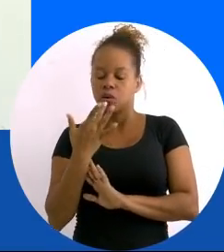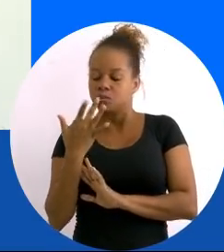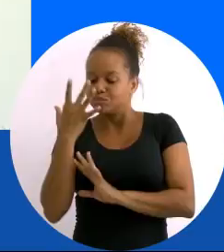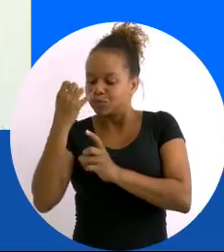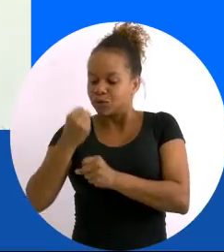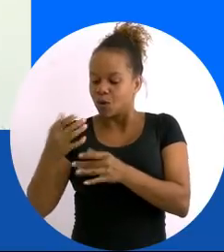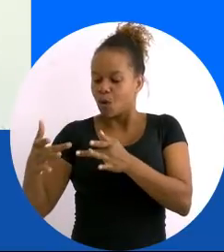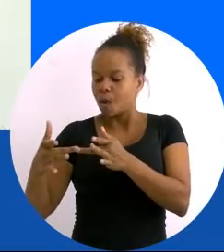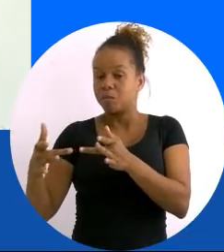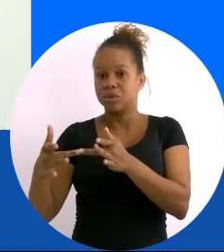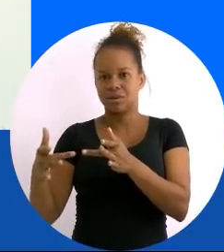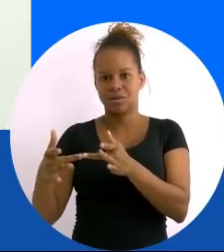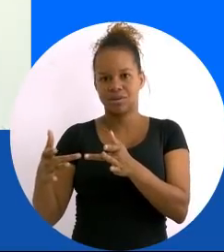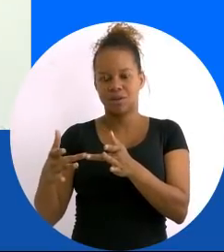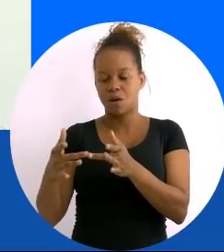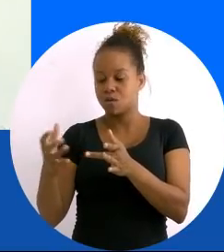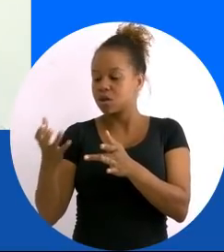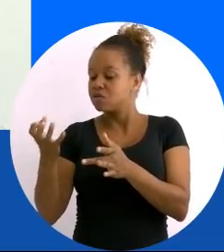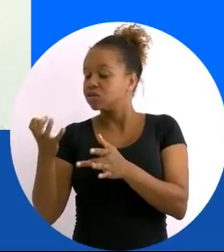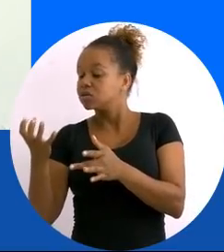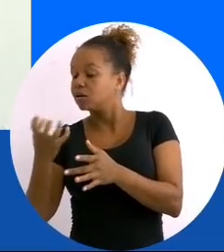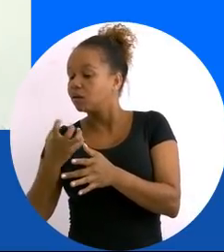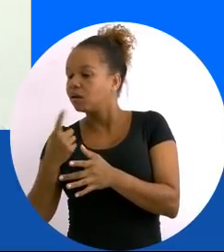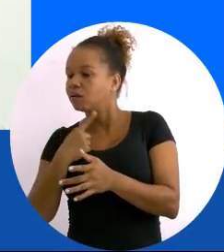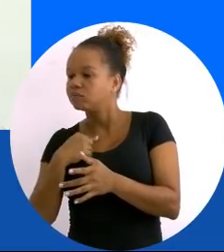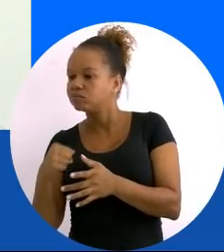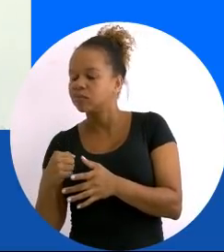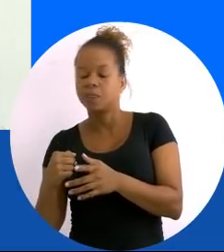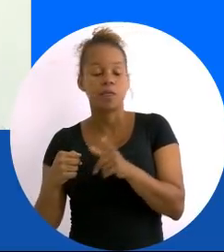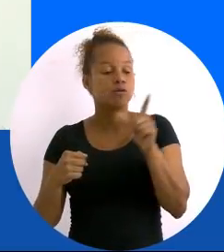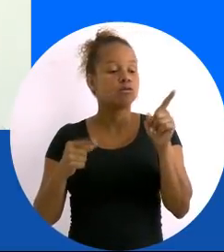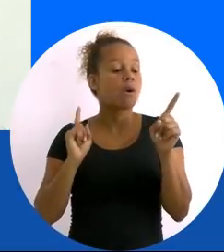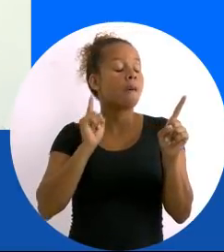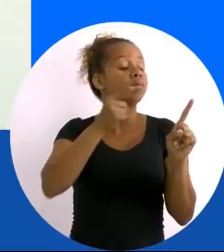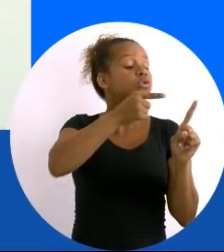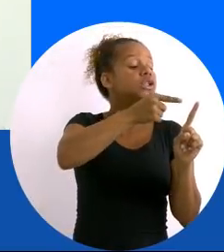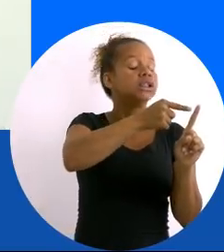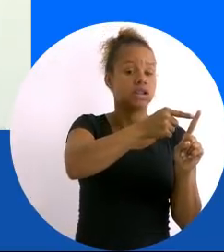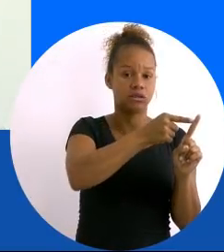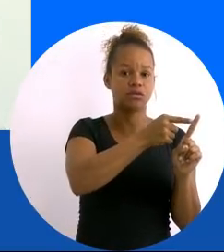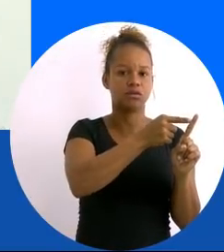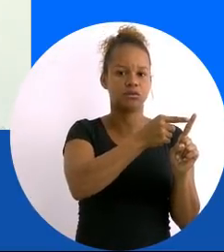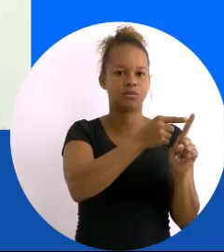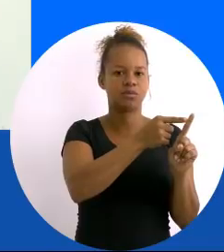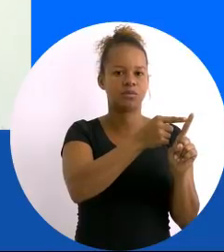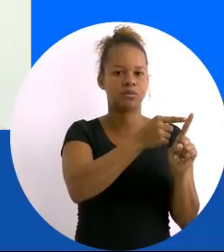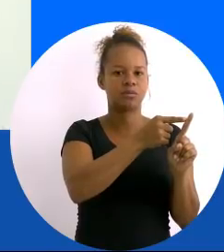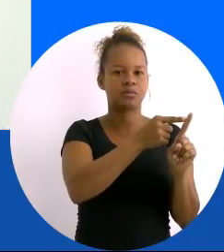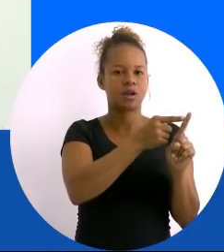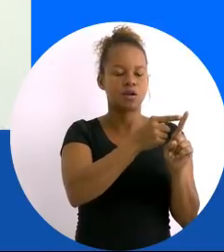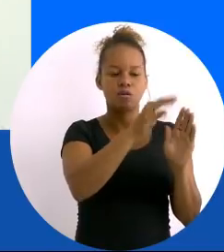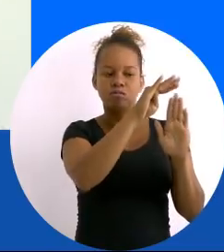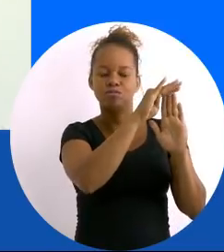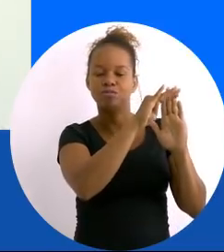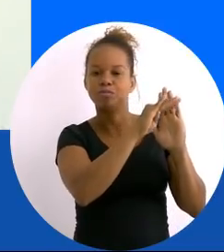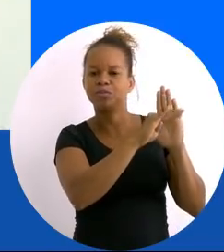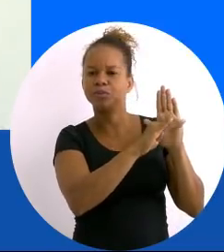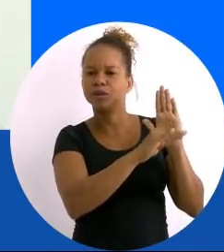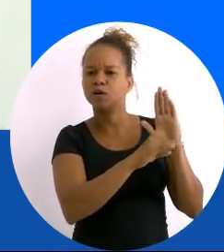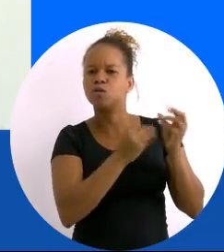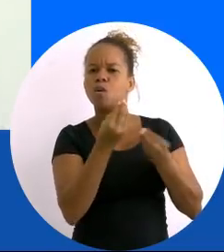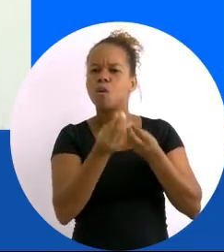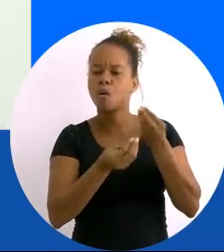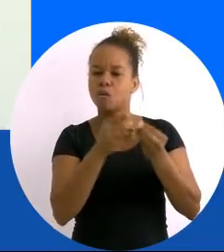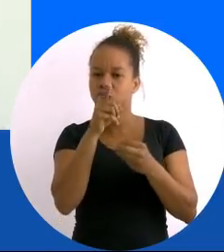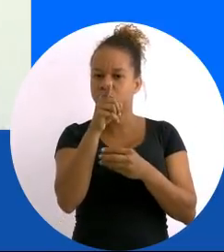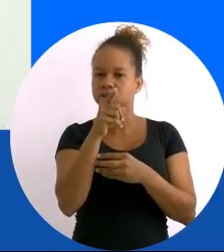combinação entre o que você quer, os seus objetivos e o plano. Como